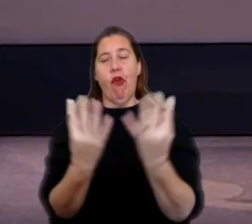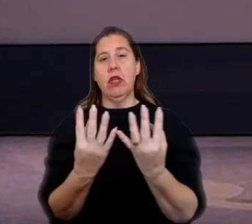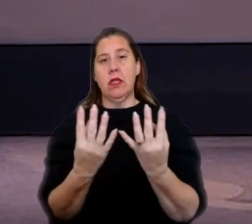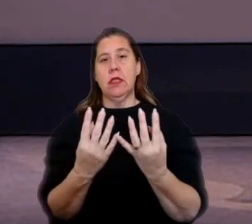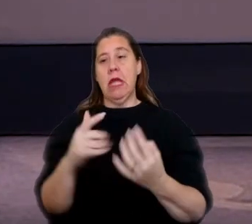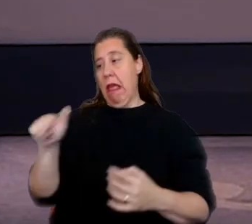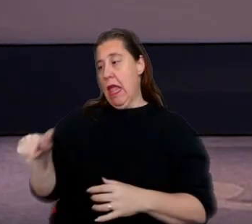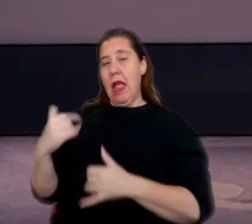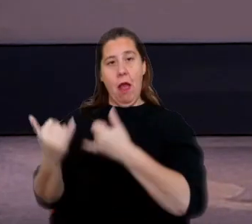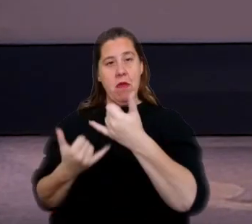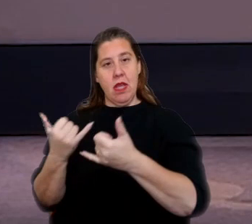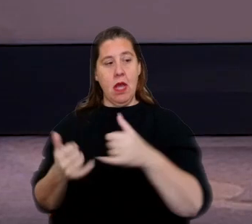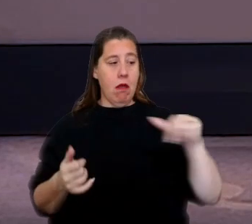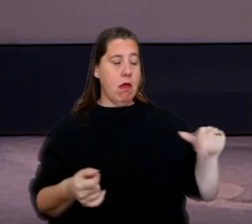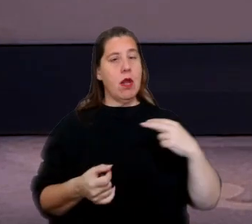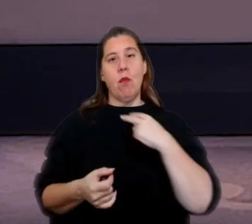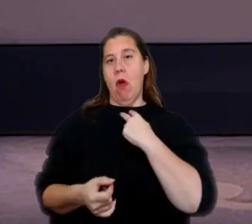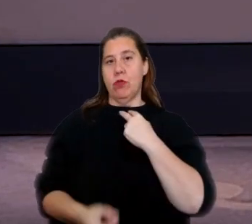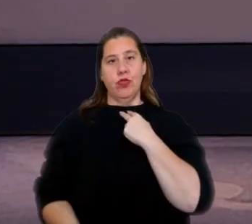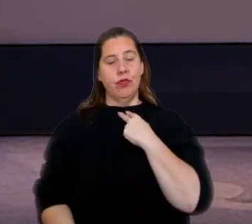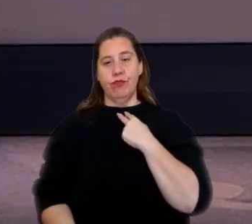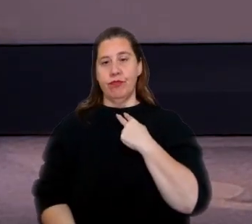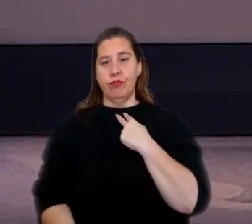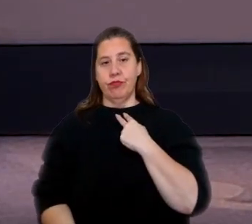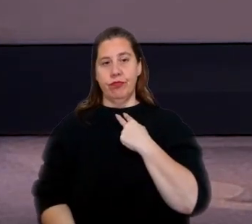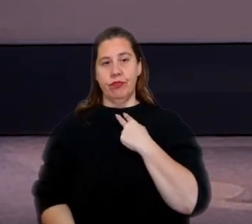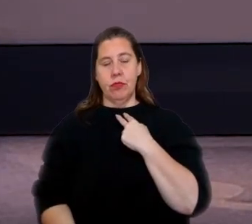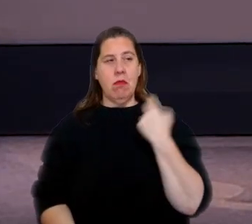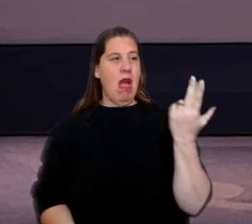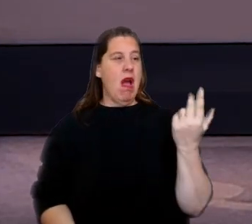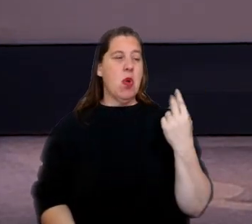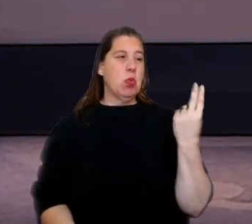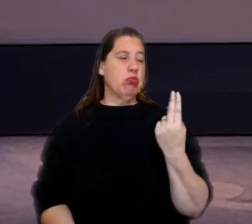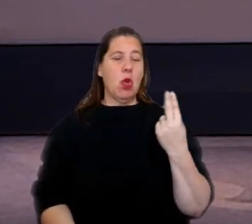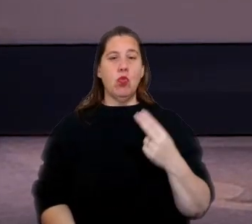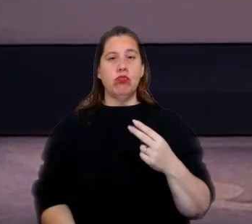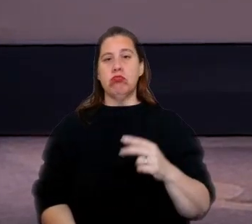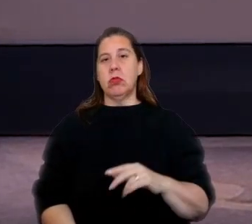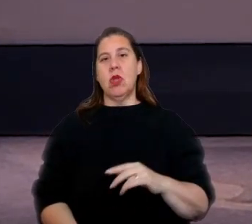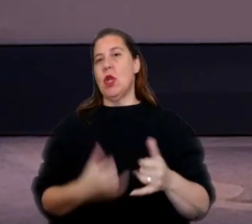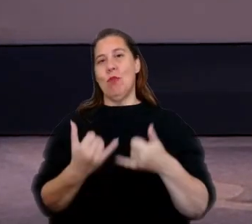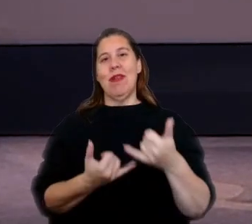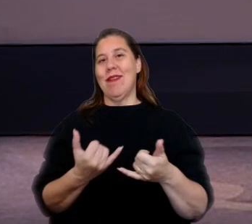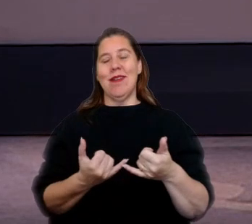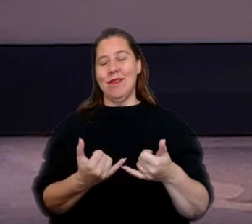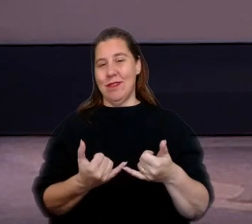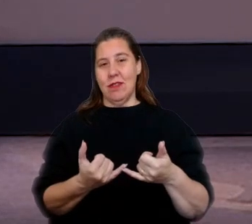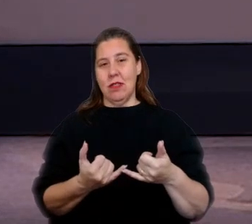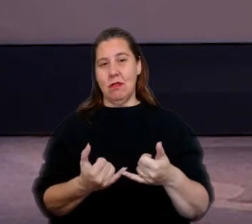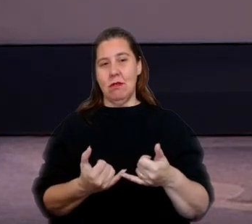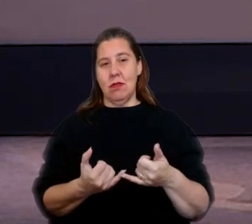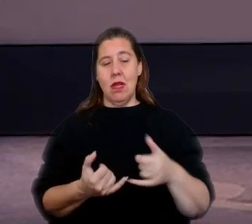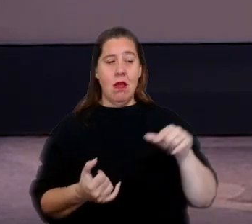fortaleza, que daí o Remy quer brincar e ele não pode mais. Não tem ninguém, vamos embora. Ele não entra mais na